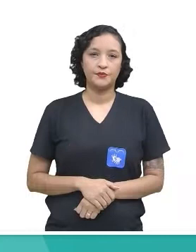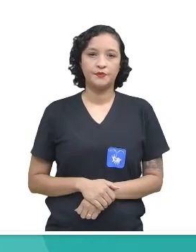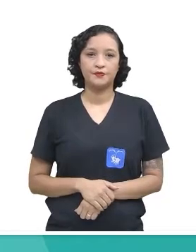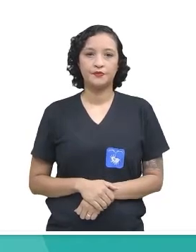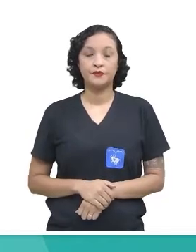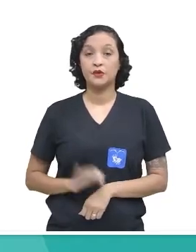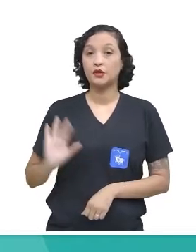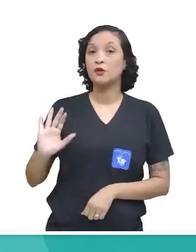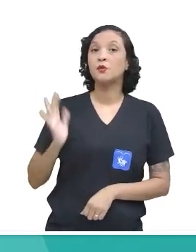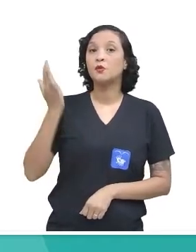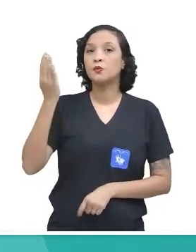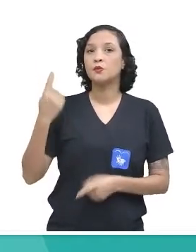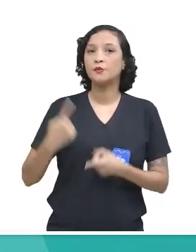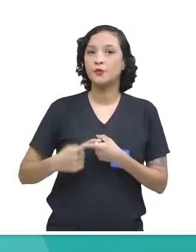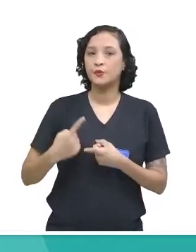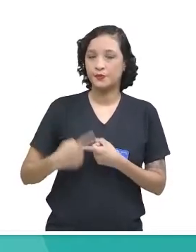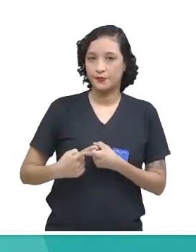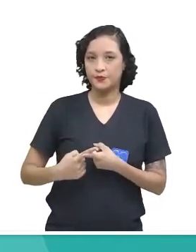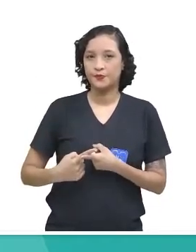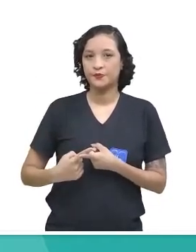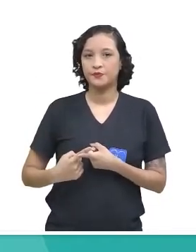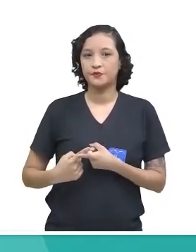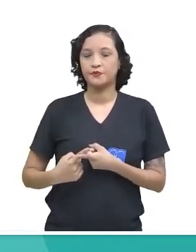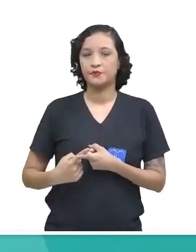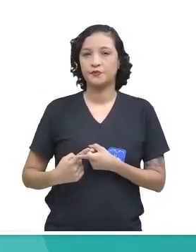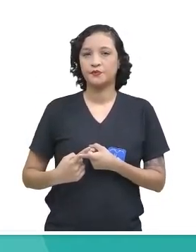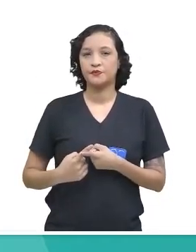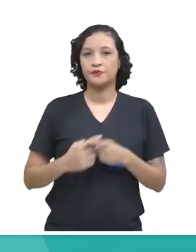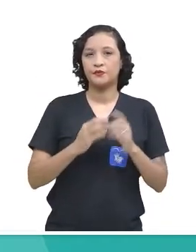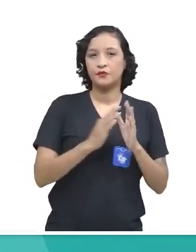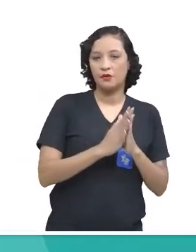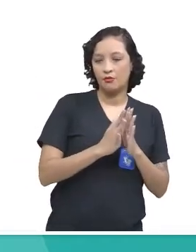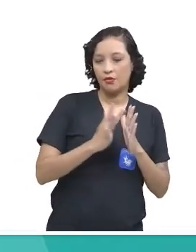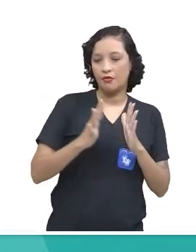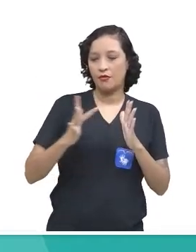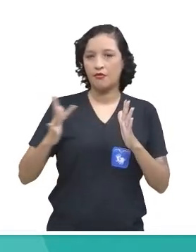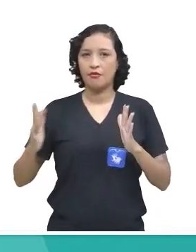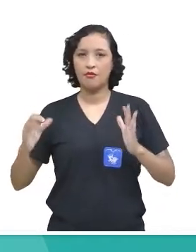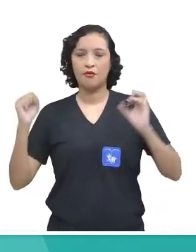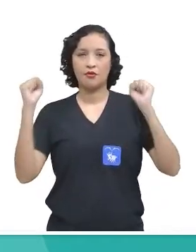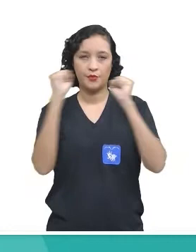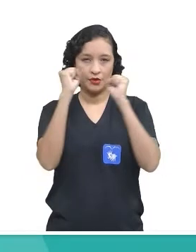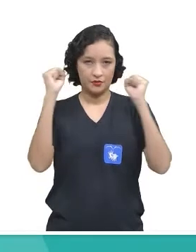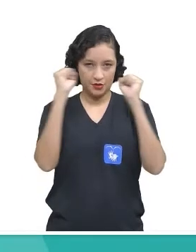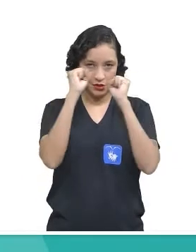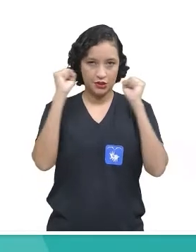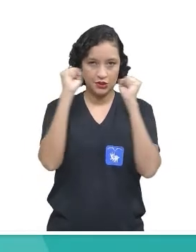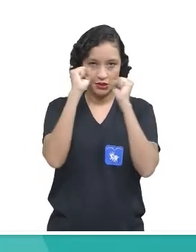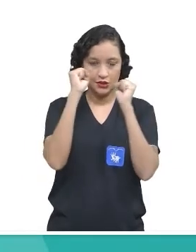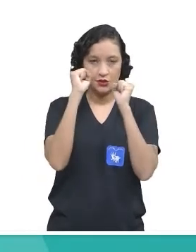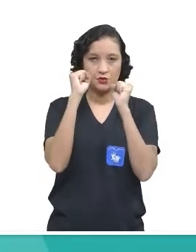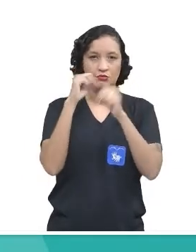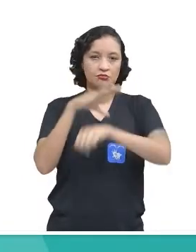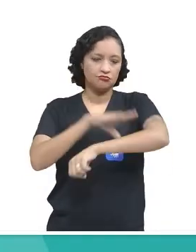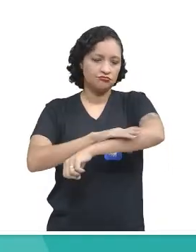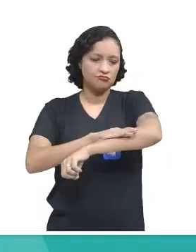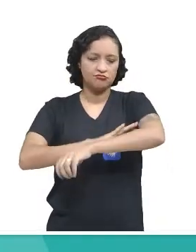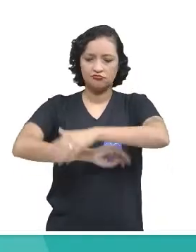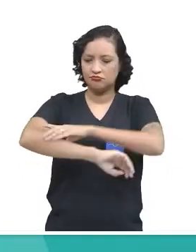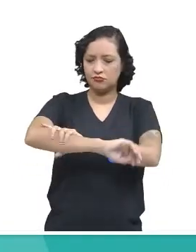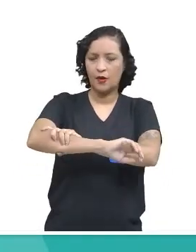acontece porque durante o exercício, os músculos, eles precisam de